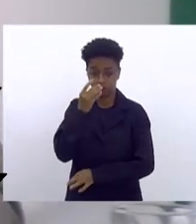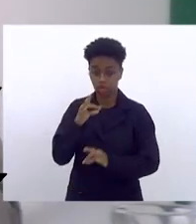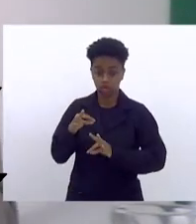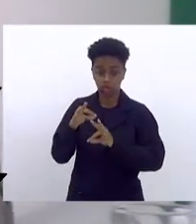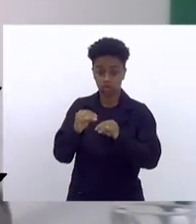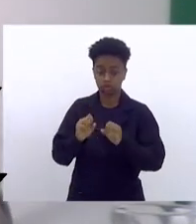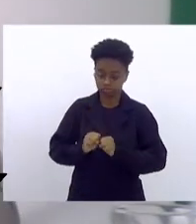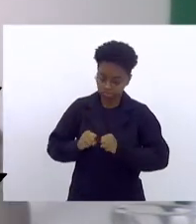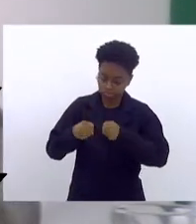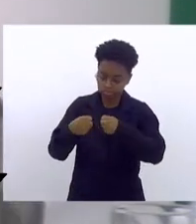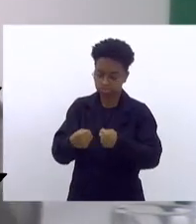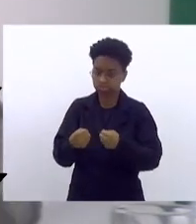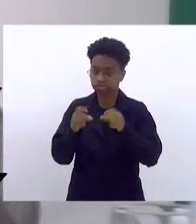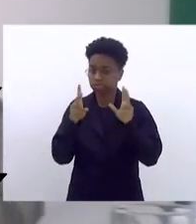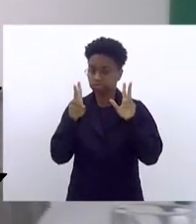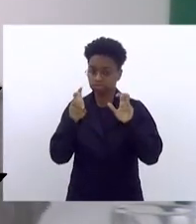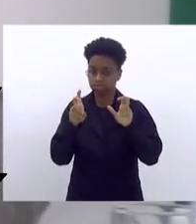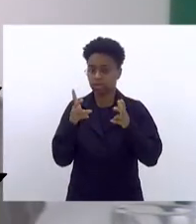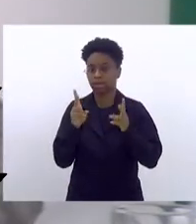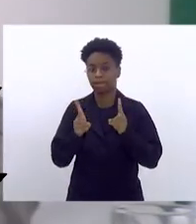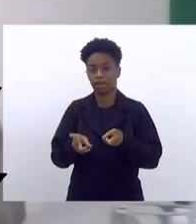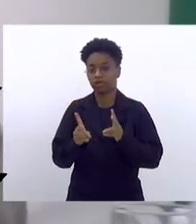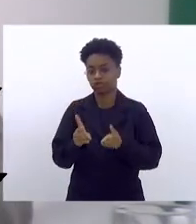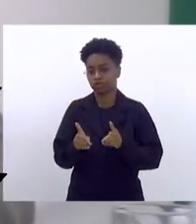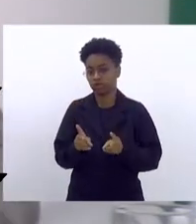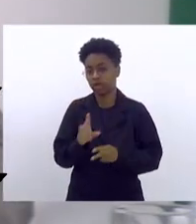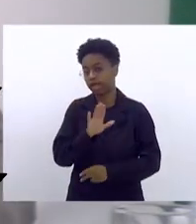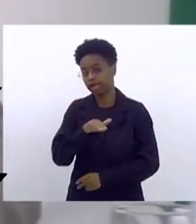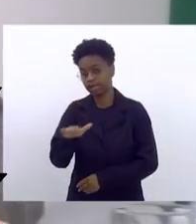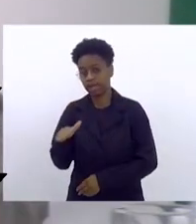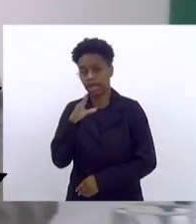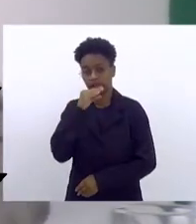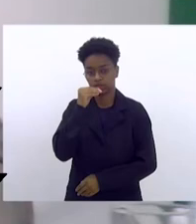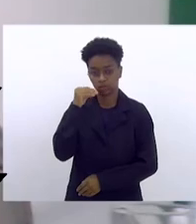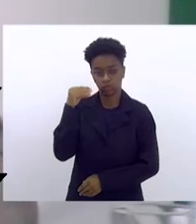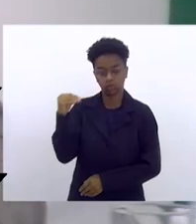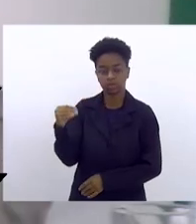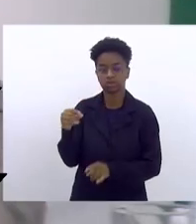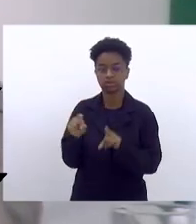defendendo essa causa essa causa da criança adolescência